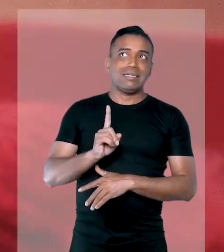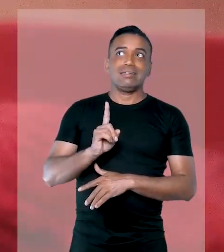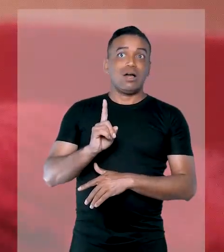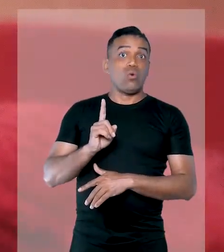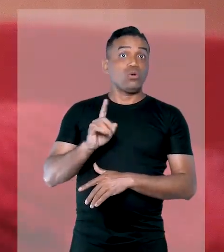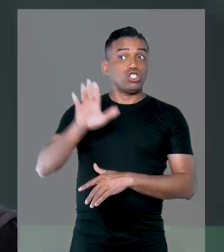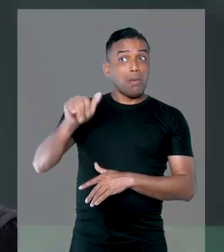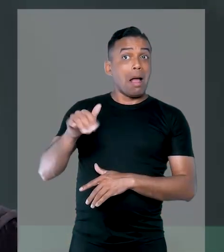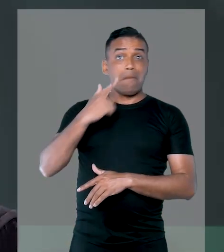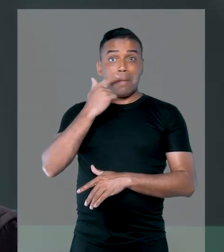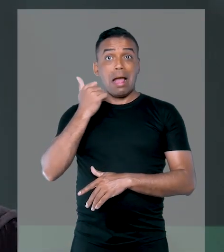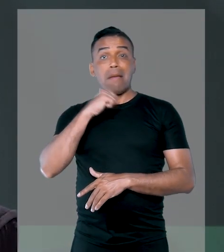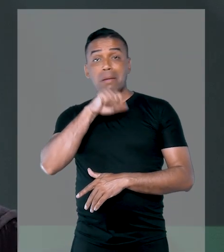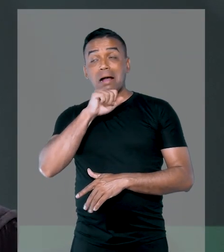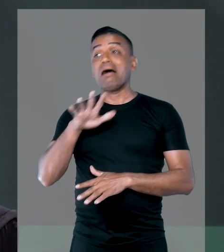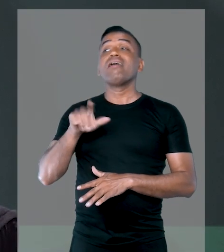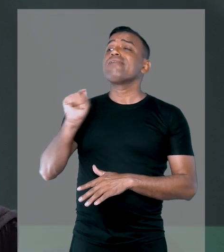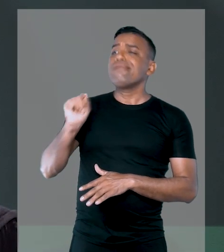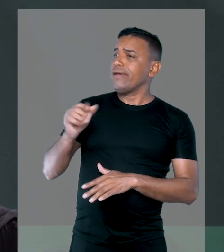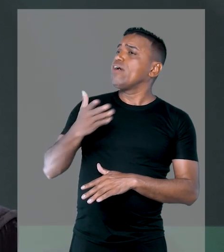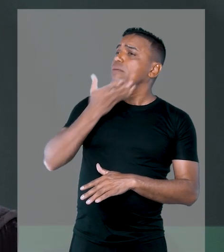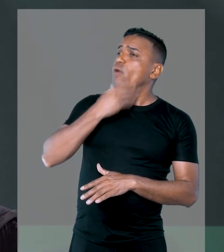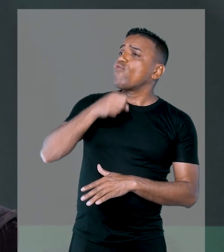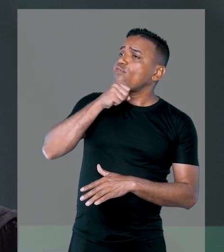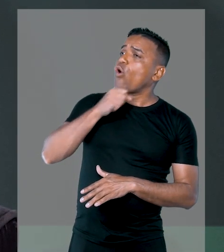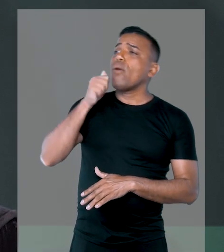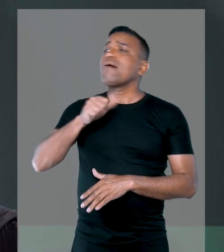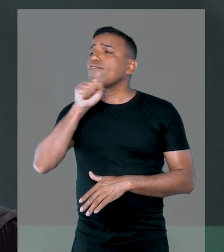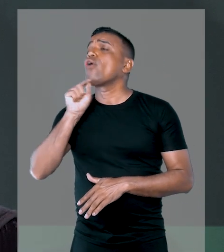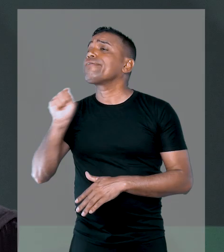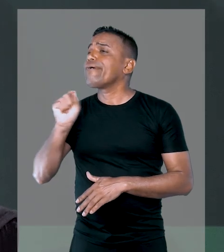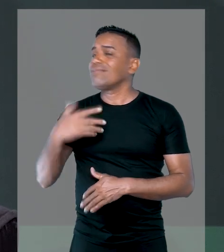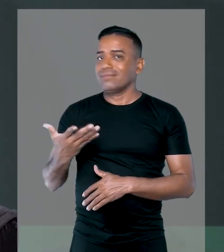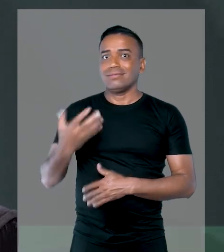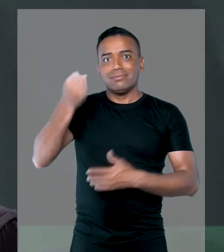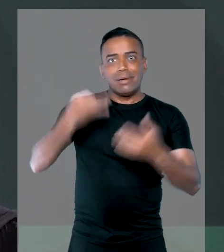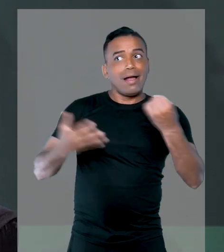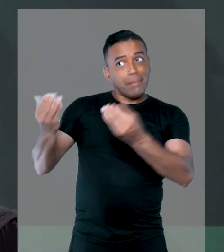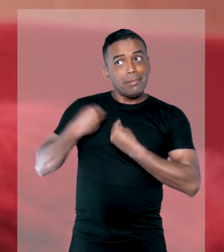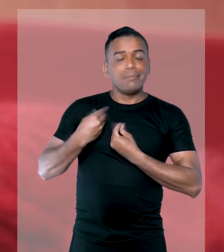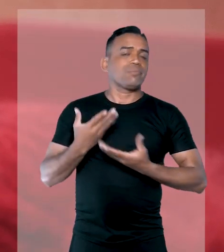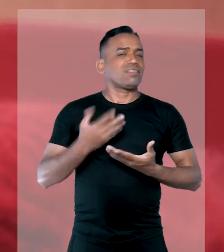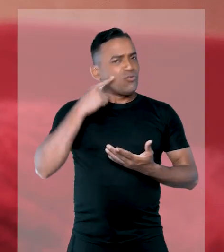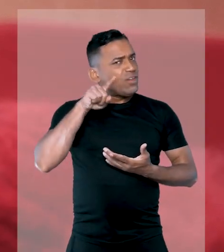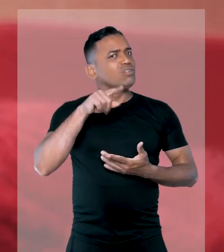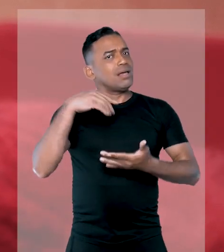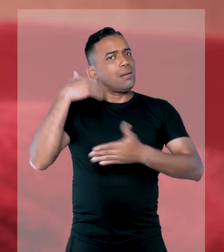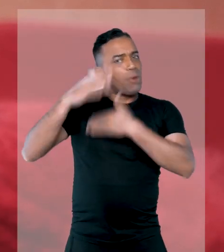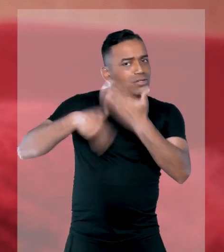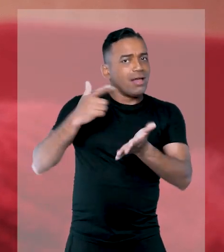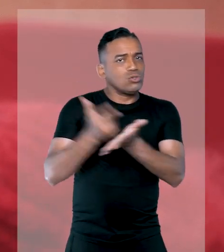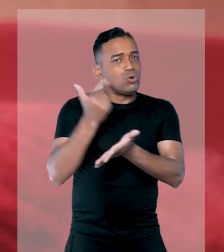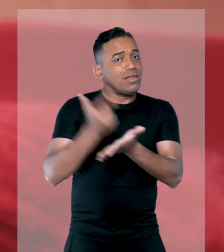apertar eles assim e falar quem que foram meus avós, enfim. E aí deu para ver que seu processo assim de publicação